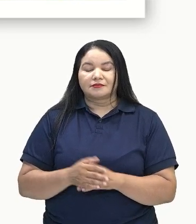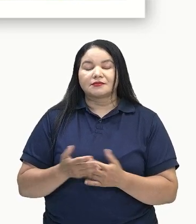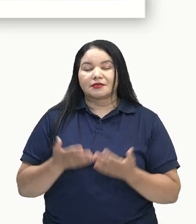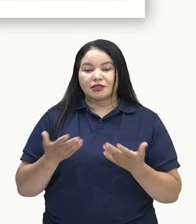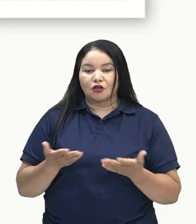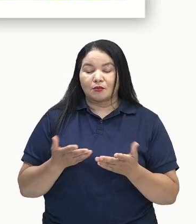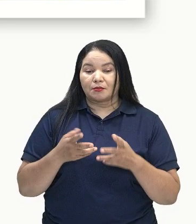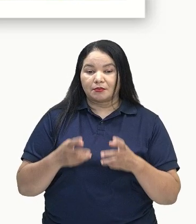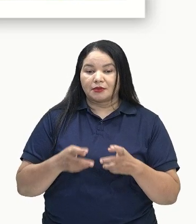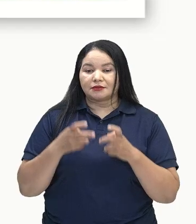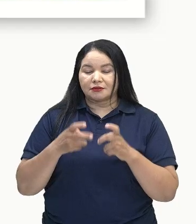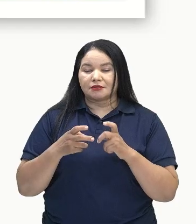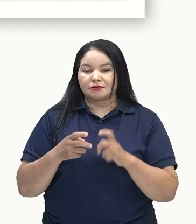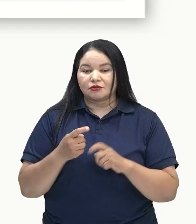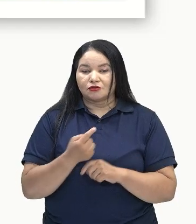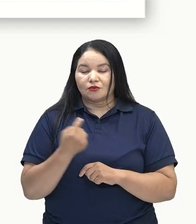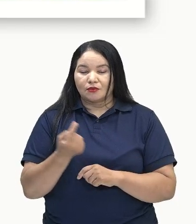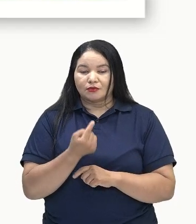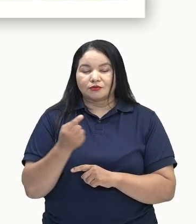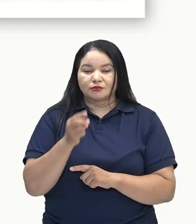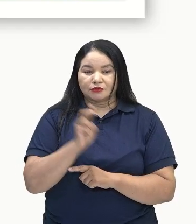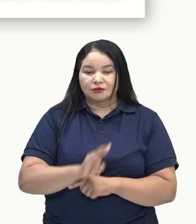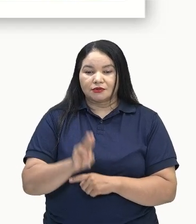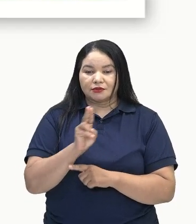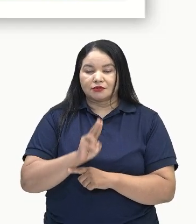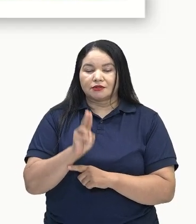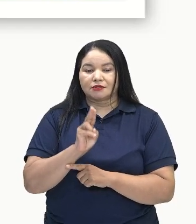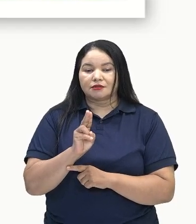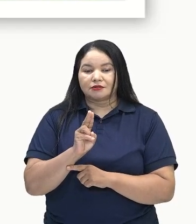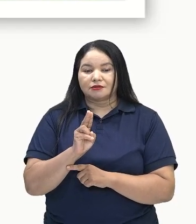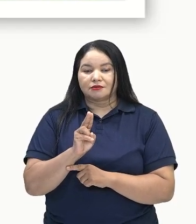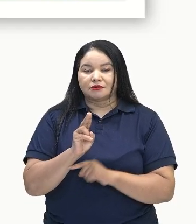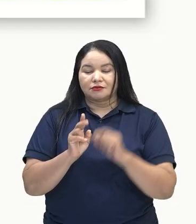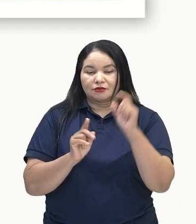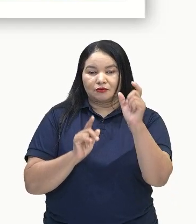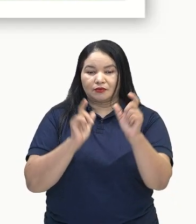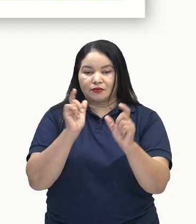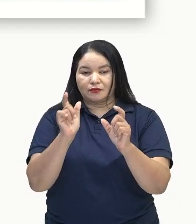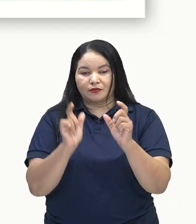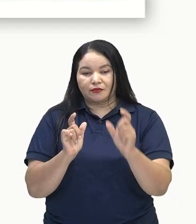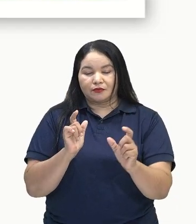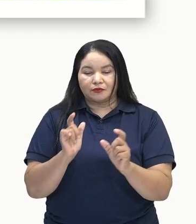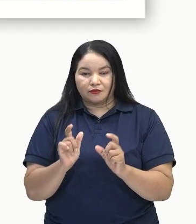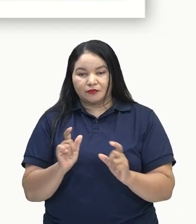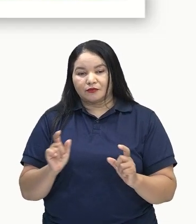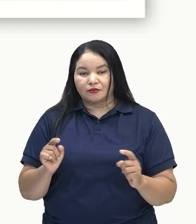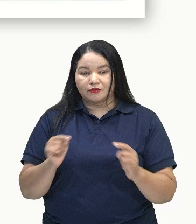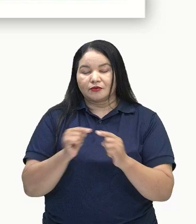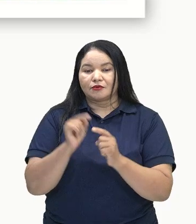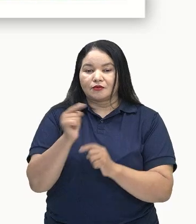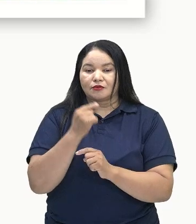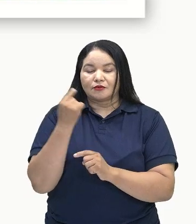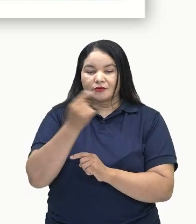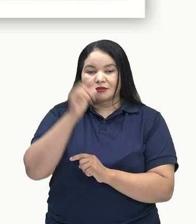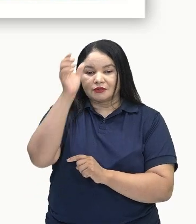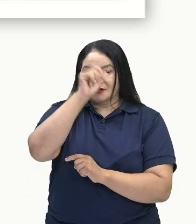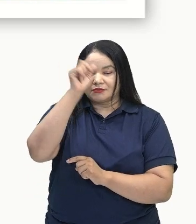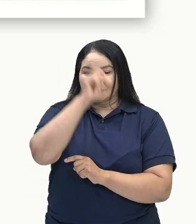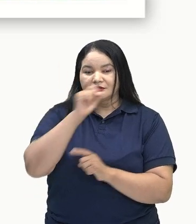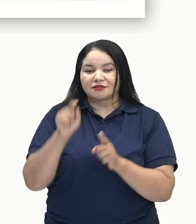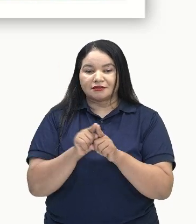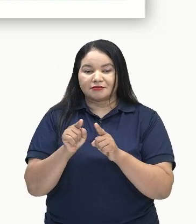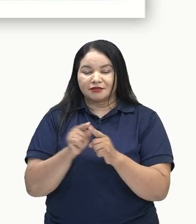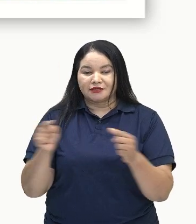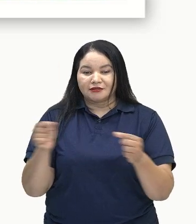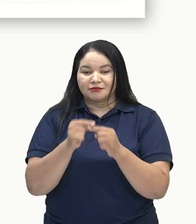aqui que nós utilizamos as expressões que nós aprendemos, vimos elas em uso